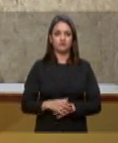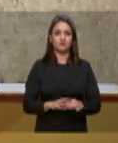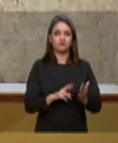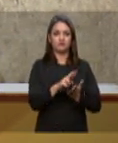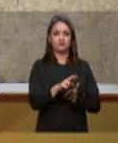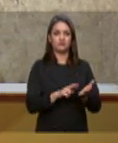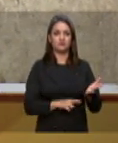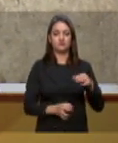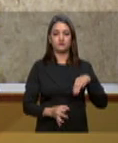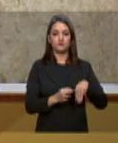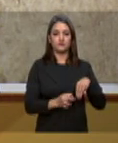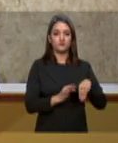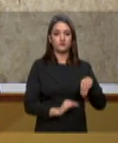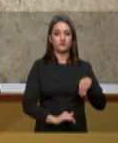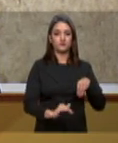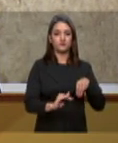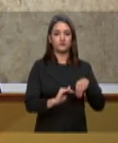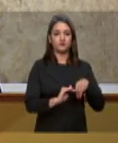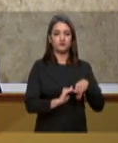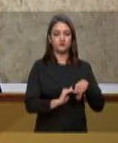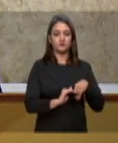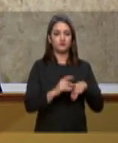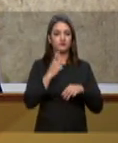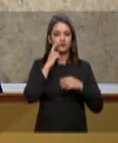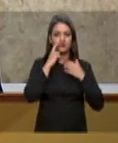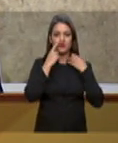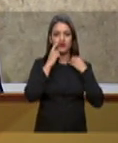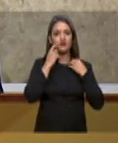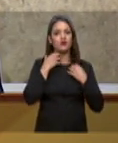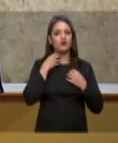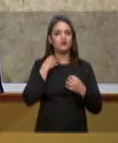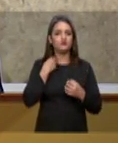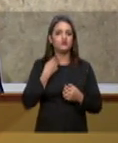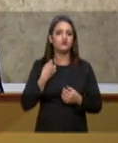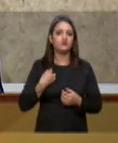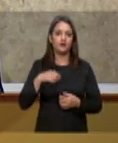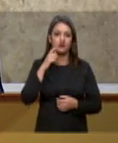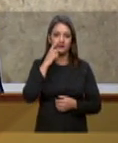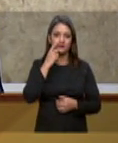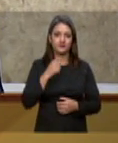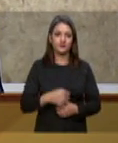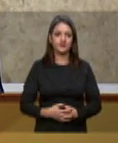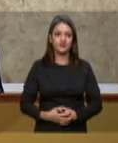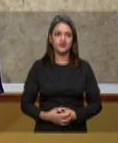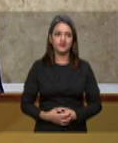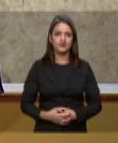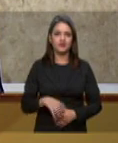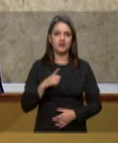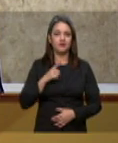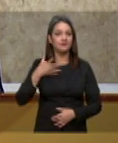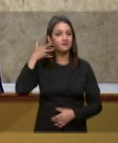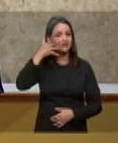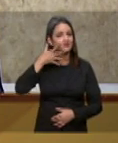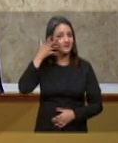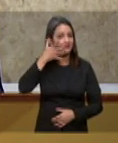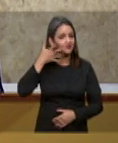Sua Excelência, o ministro Nunes Marques. Teremos sustentações orais